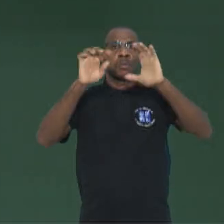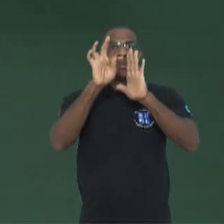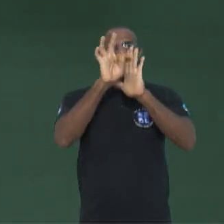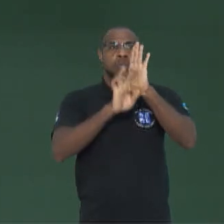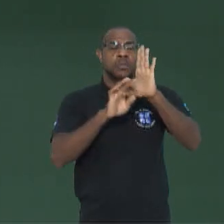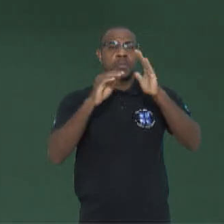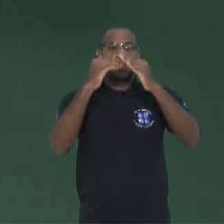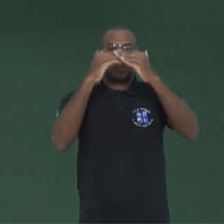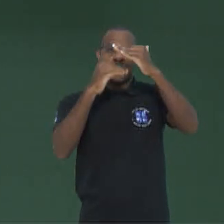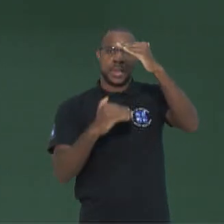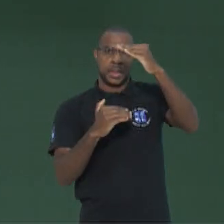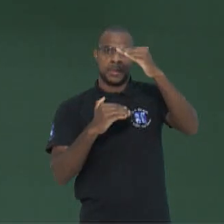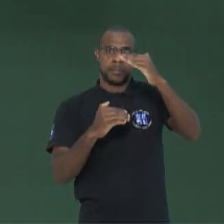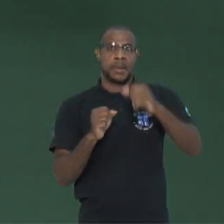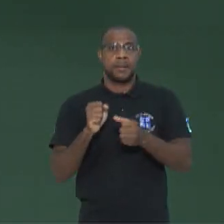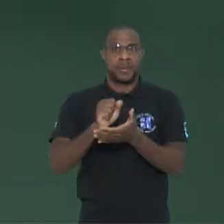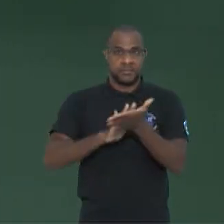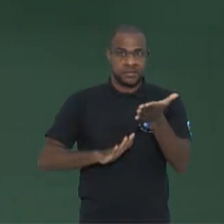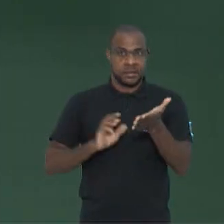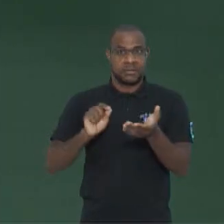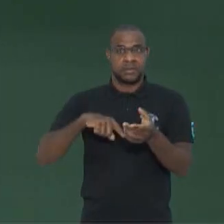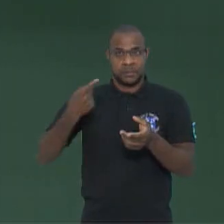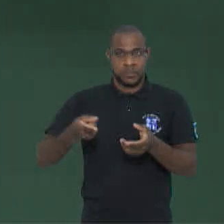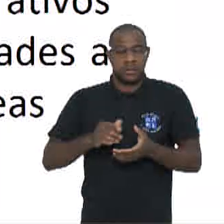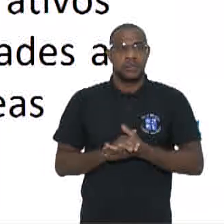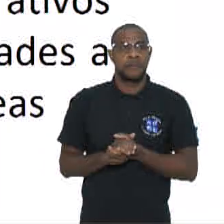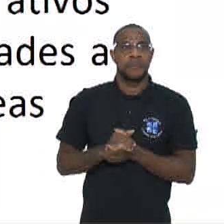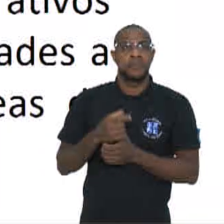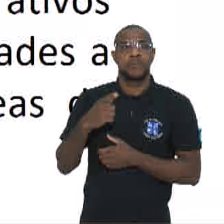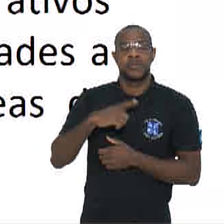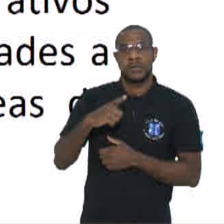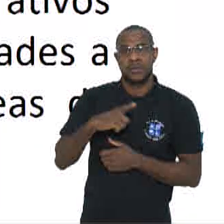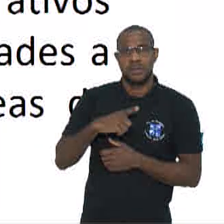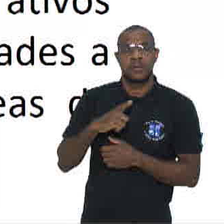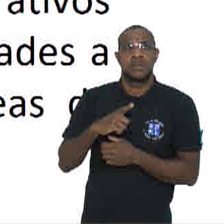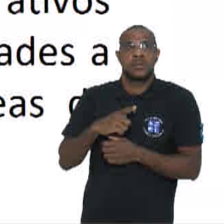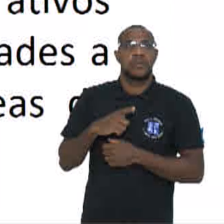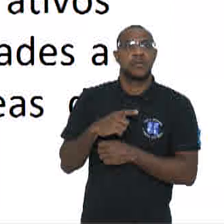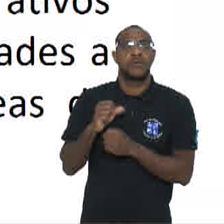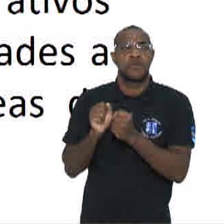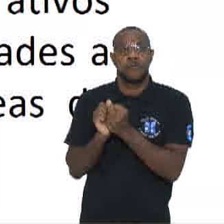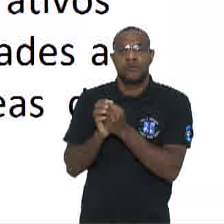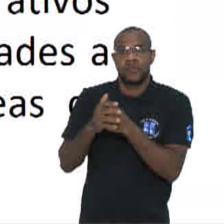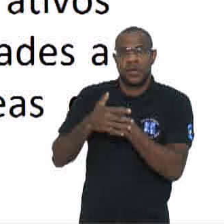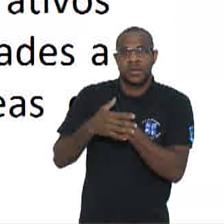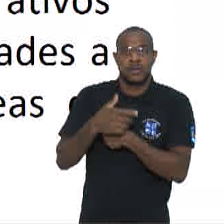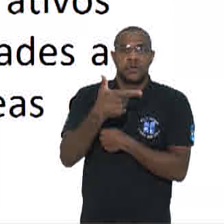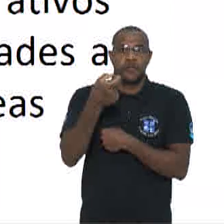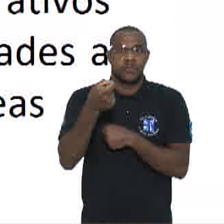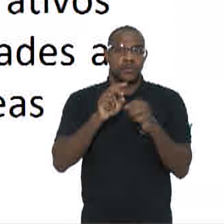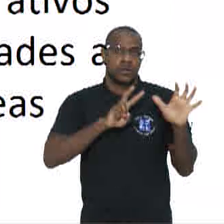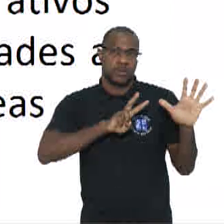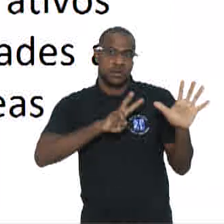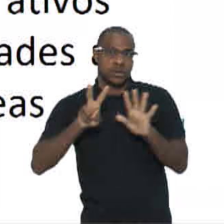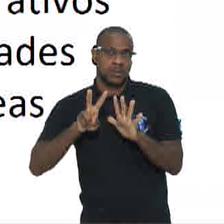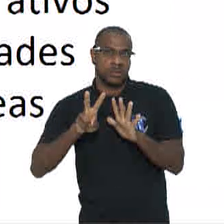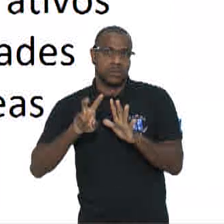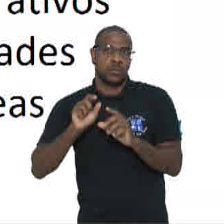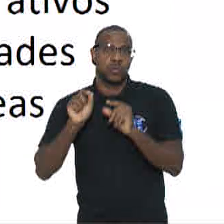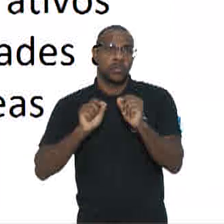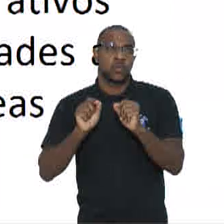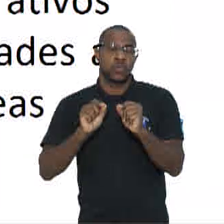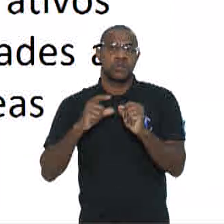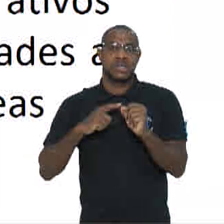a próxima atividade. Então prestem bastante atenção. Tivemos o vírus por 20 semanas, atingimos